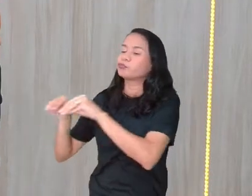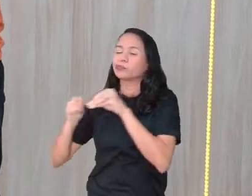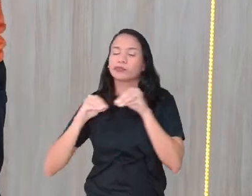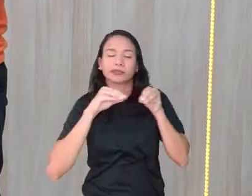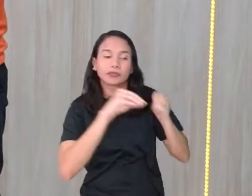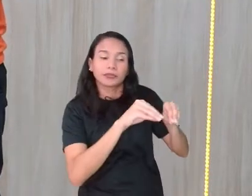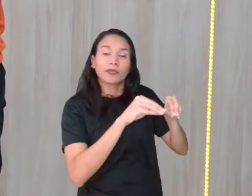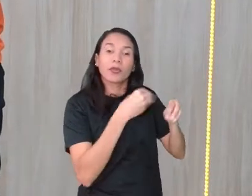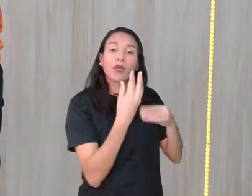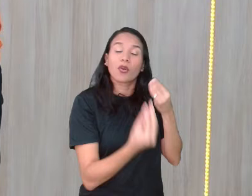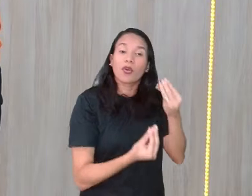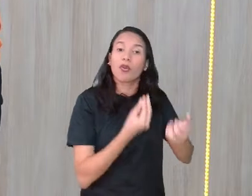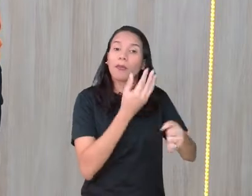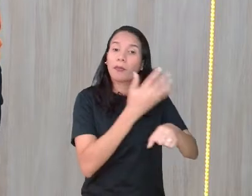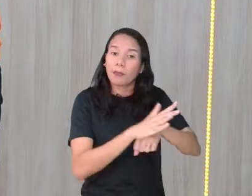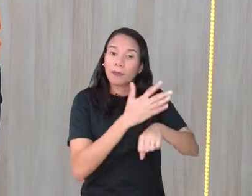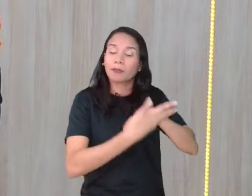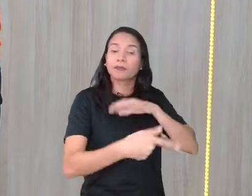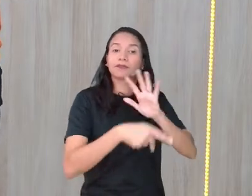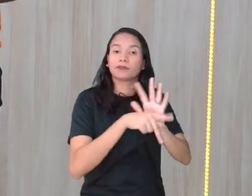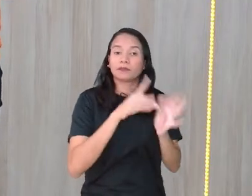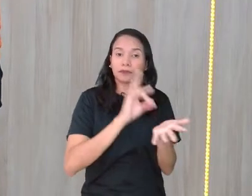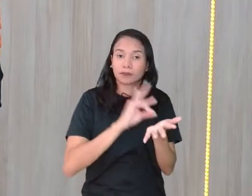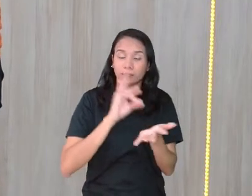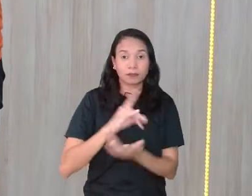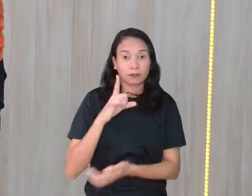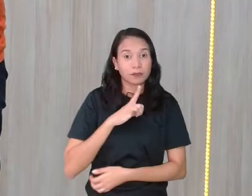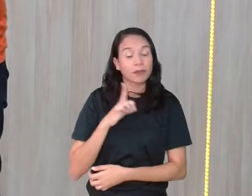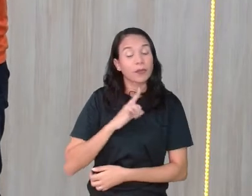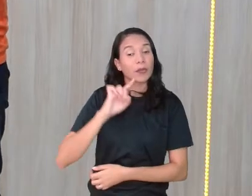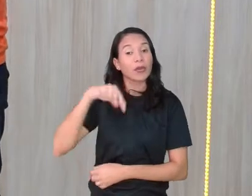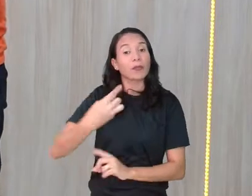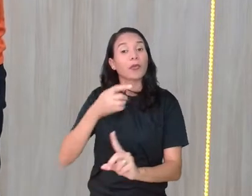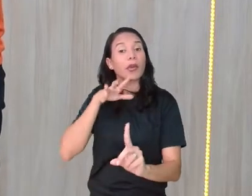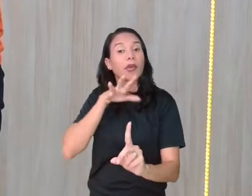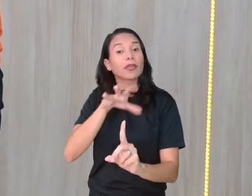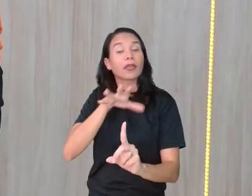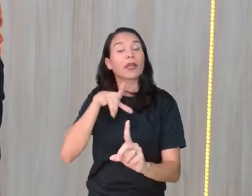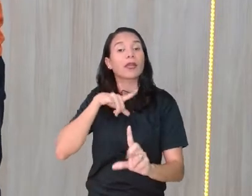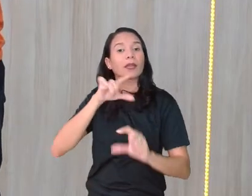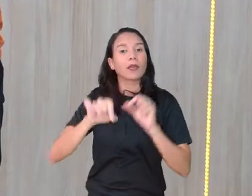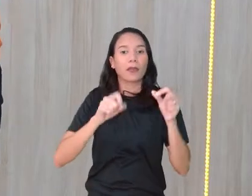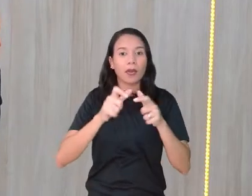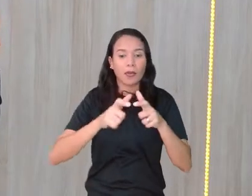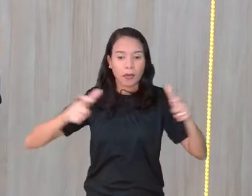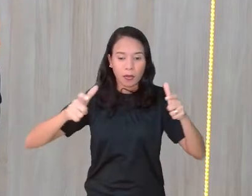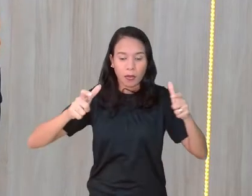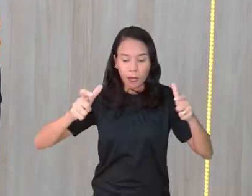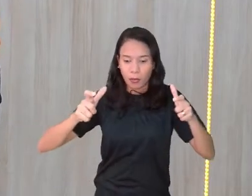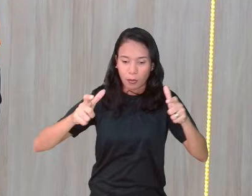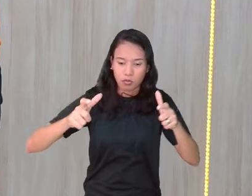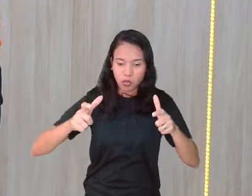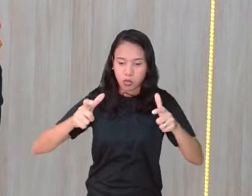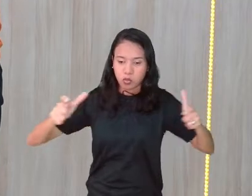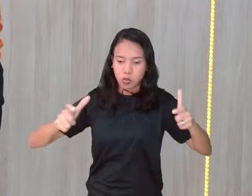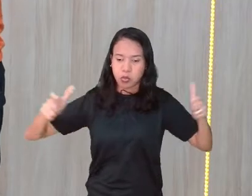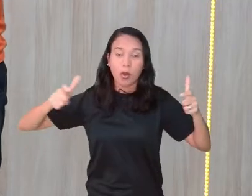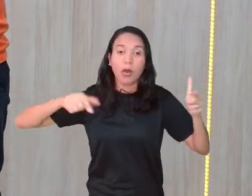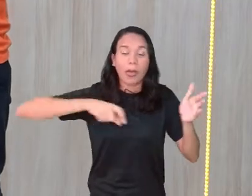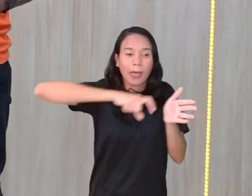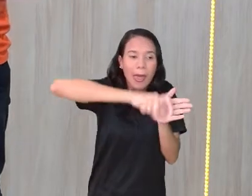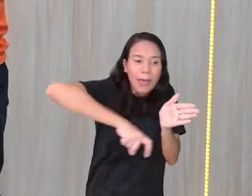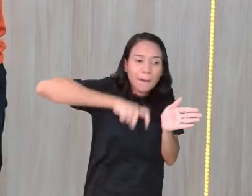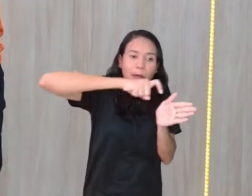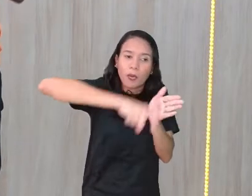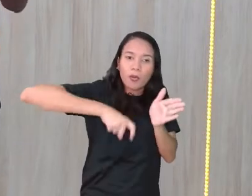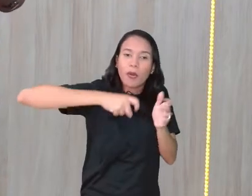isso passou a ser praticado e, consequência disso, é justamente a expansão da pecuária no interior, no